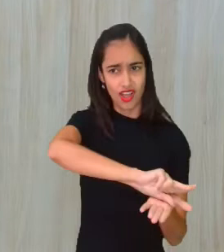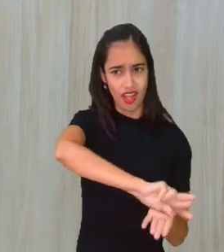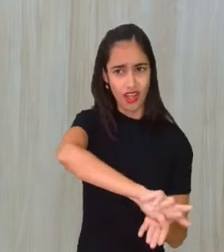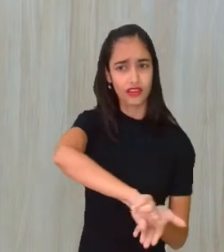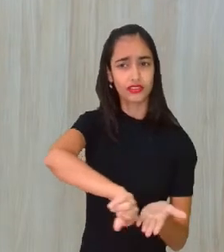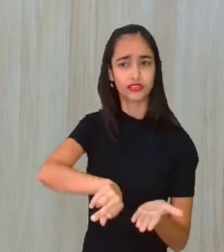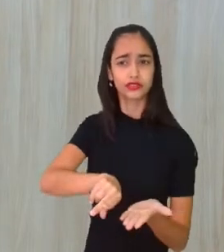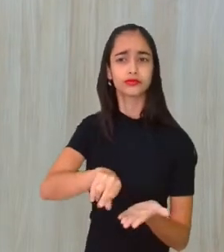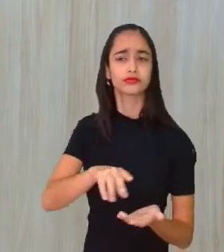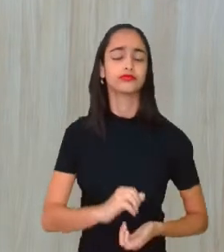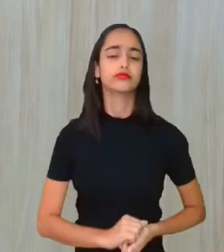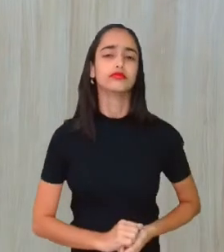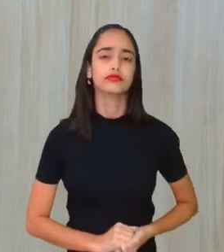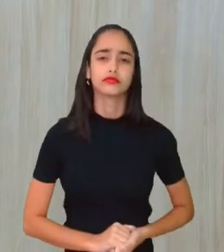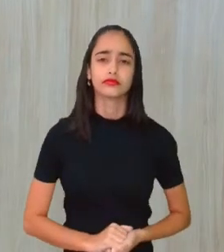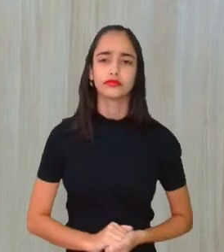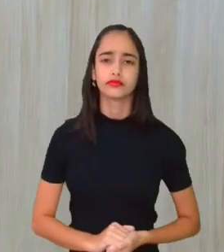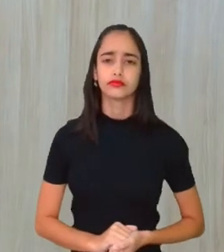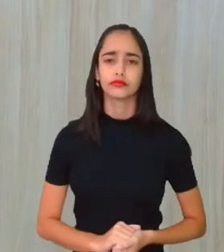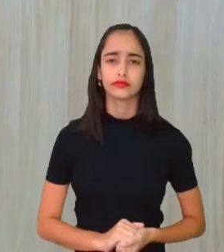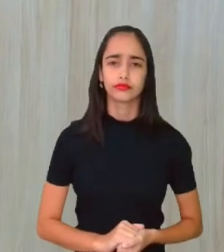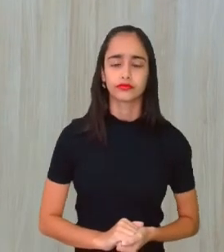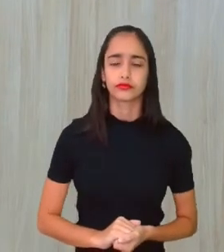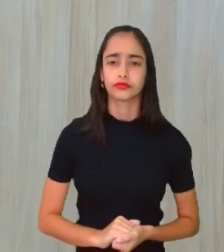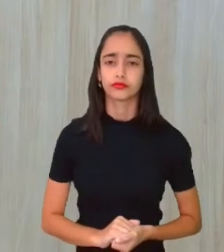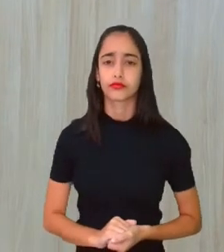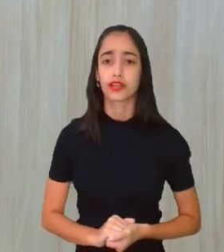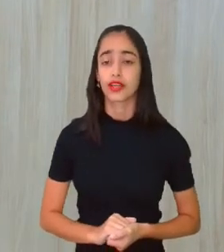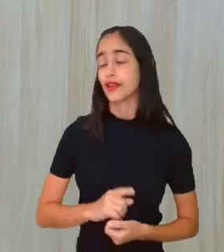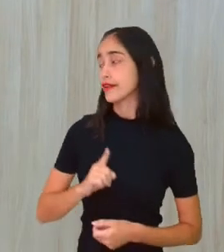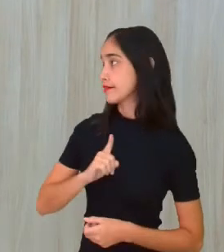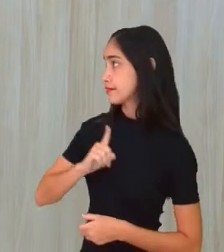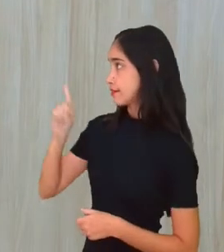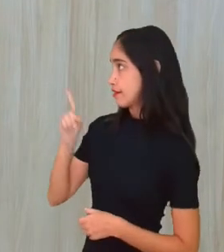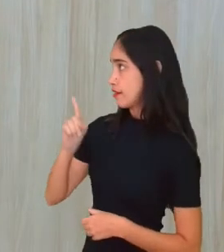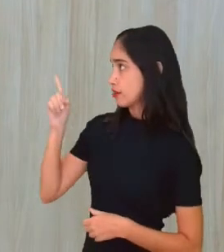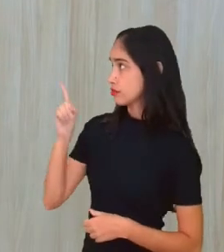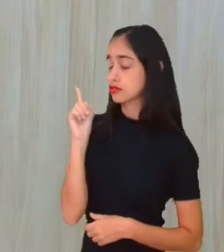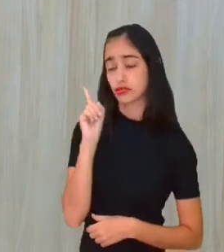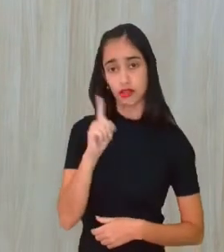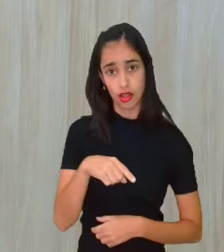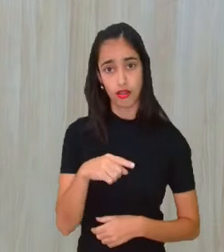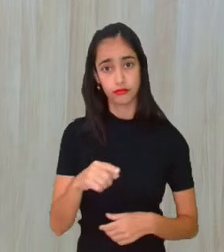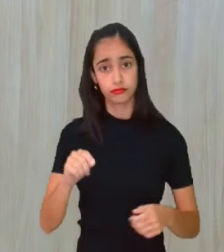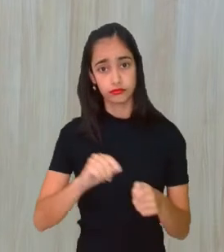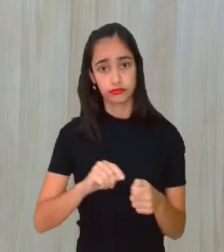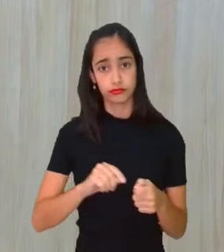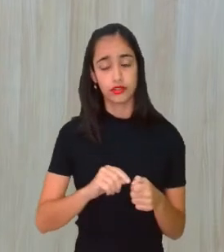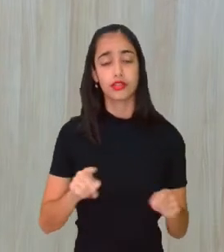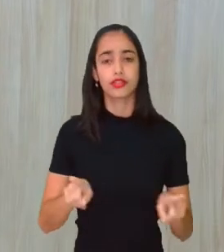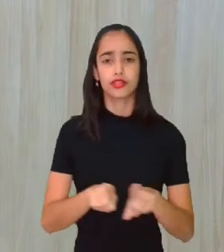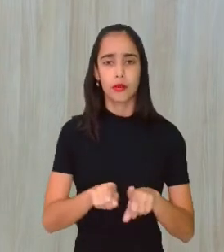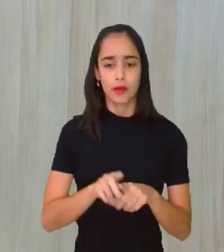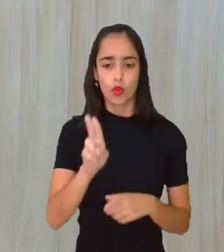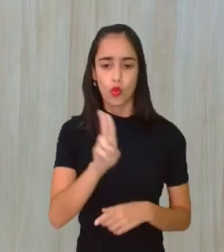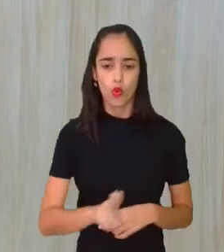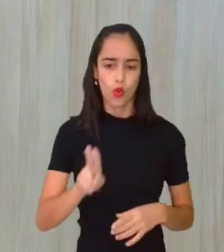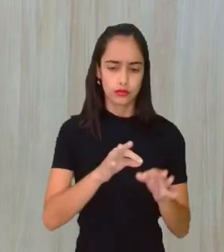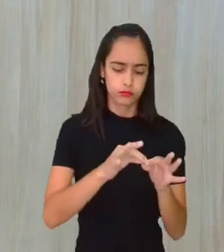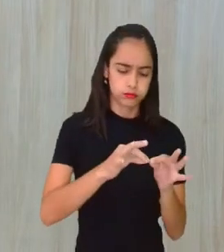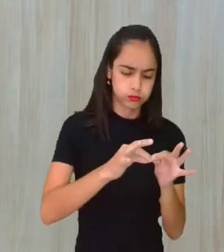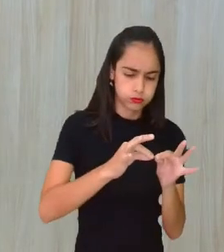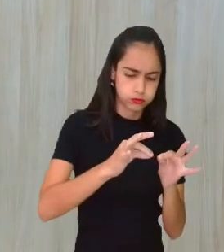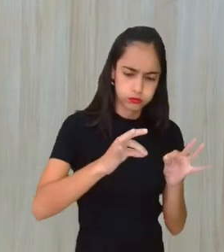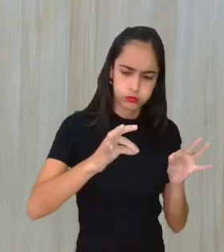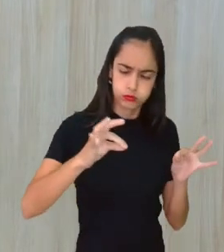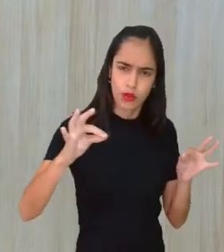resistores, capacitores, não é? E esses aí, interruptores, é feito também por meio de fios condutores, que